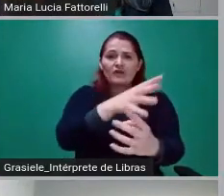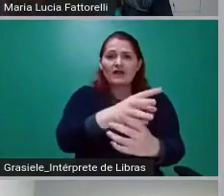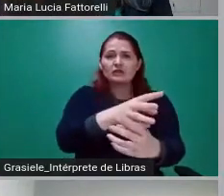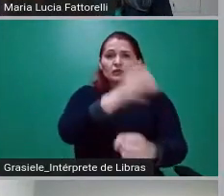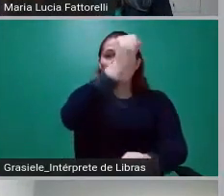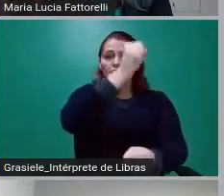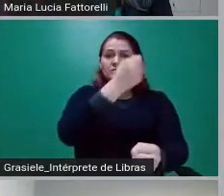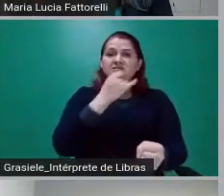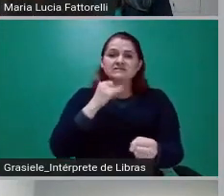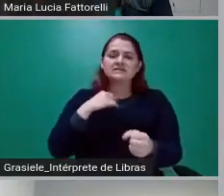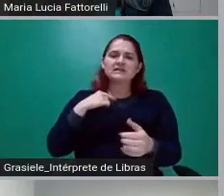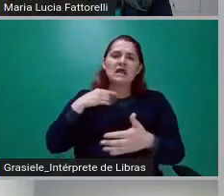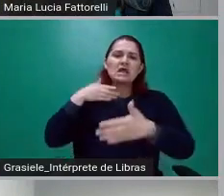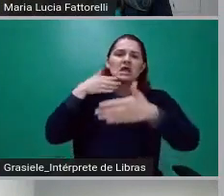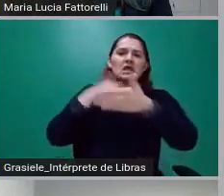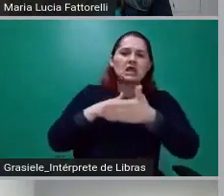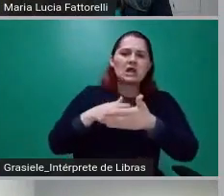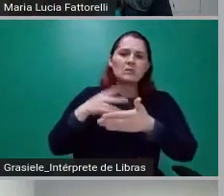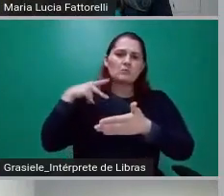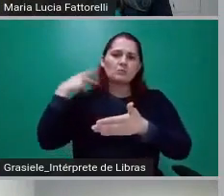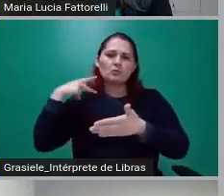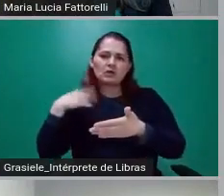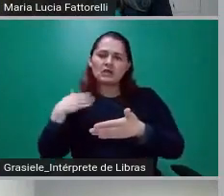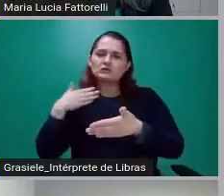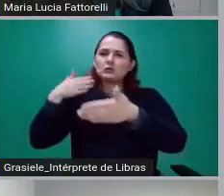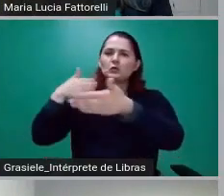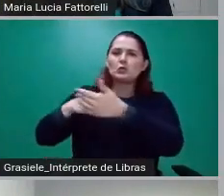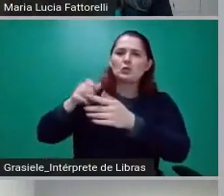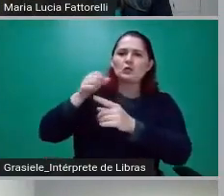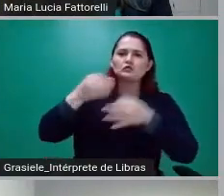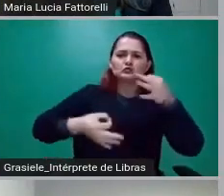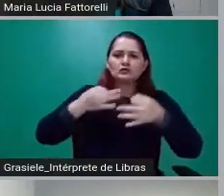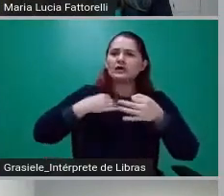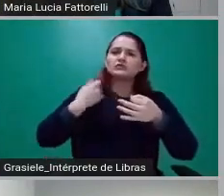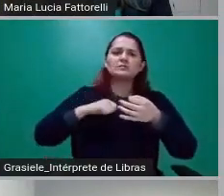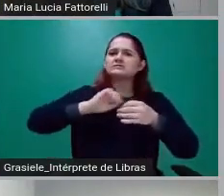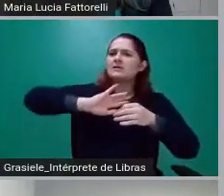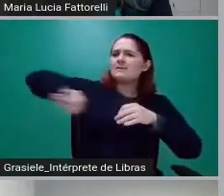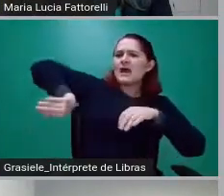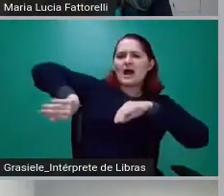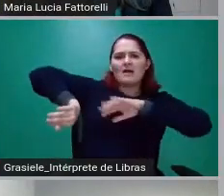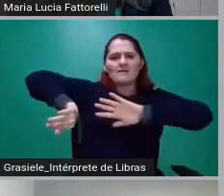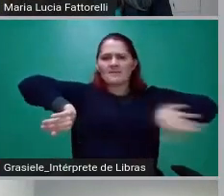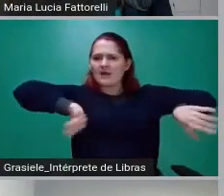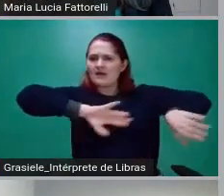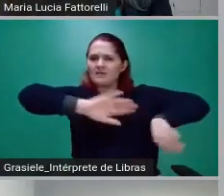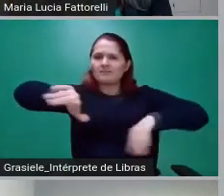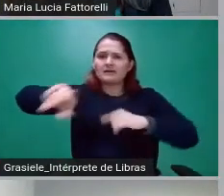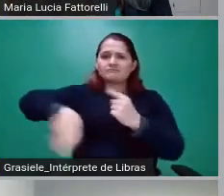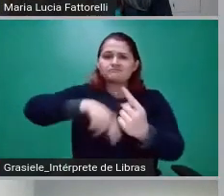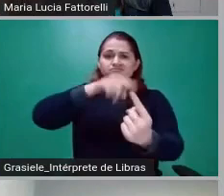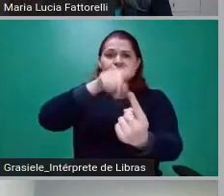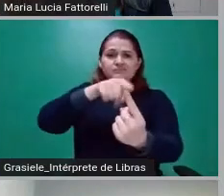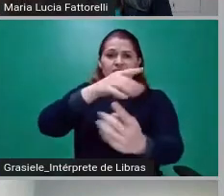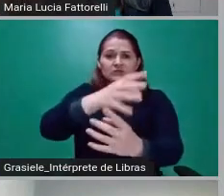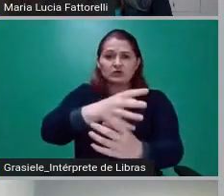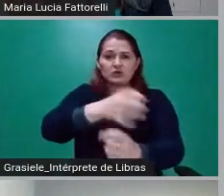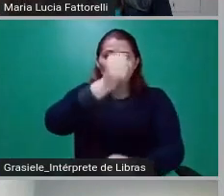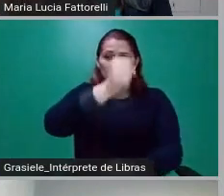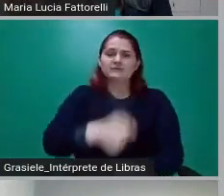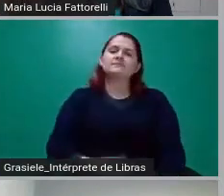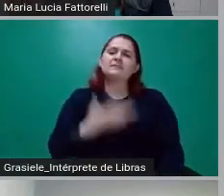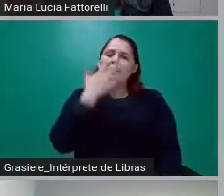políticos, jurídicos e sociológicos que impedem essa máxima acumulação, também mencionada pela nossa